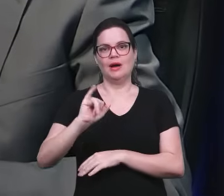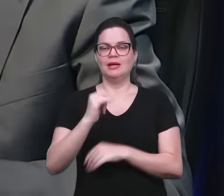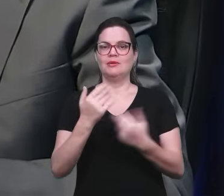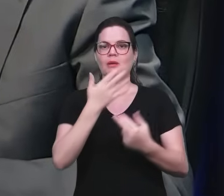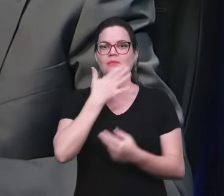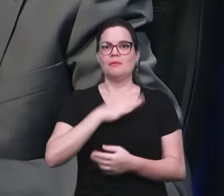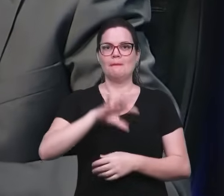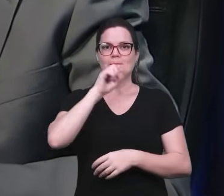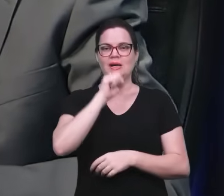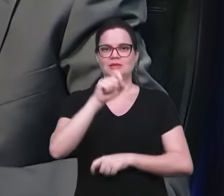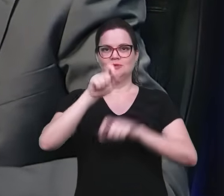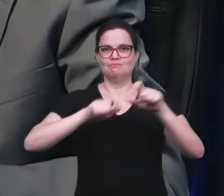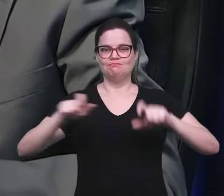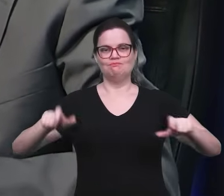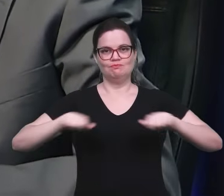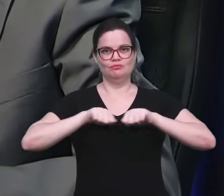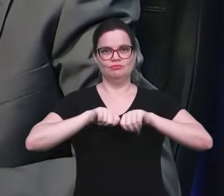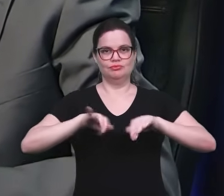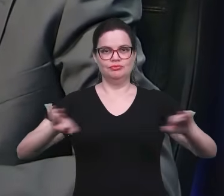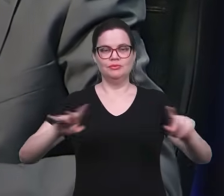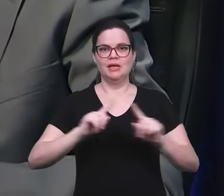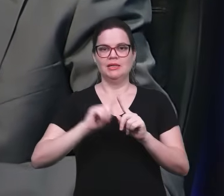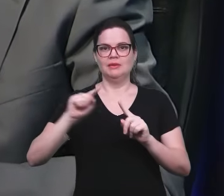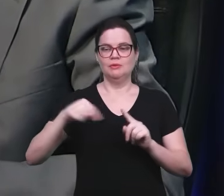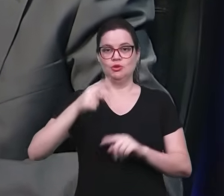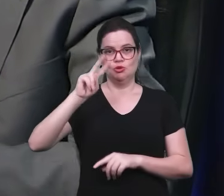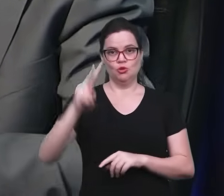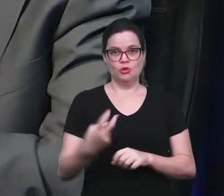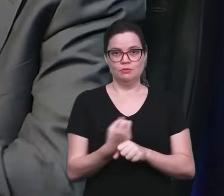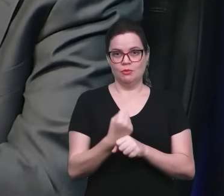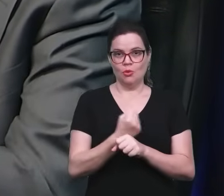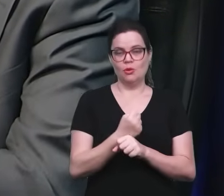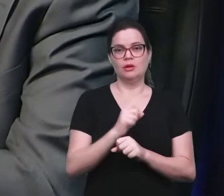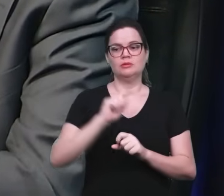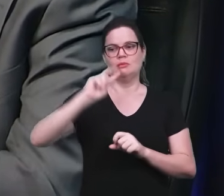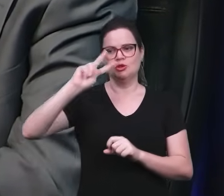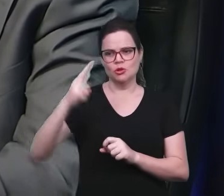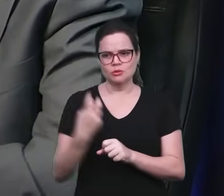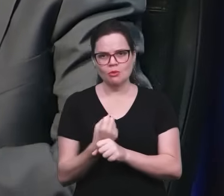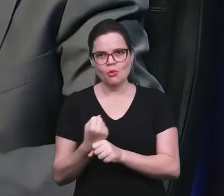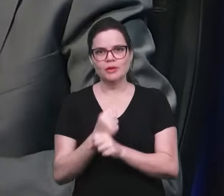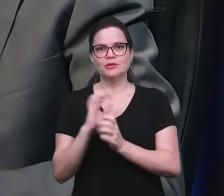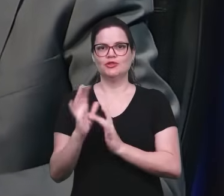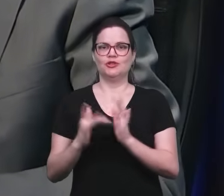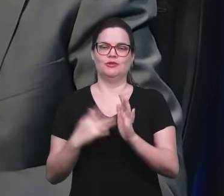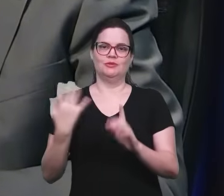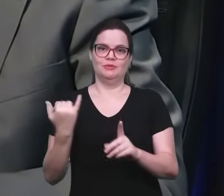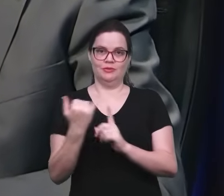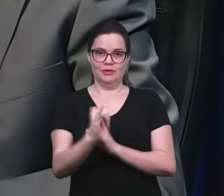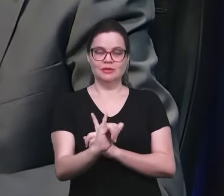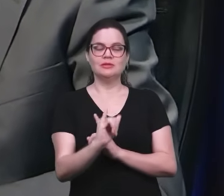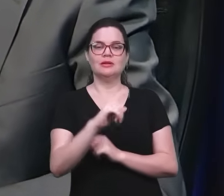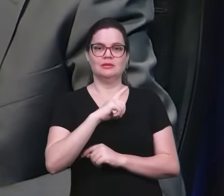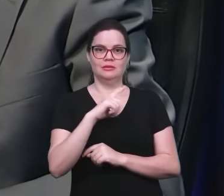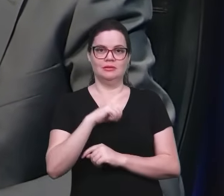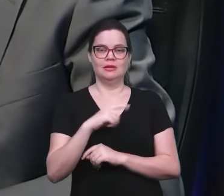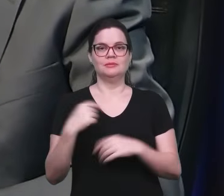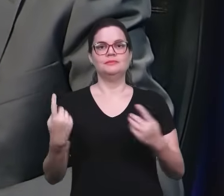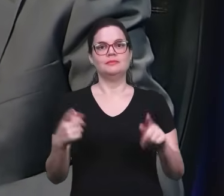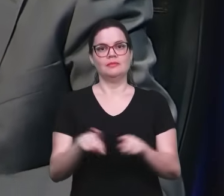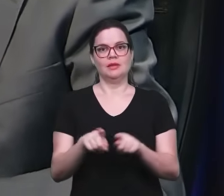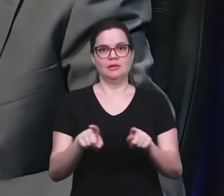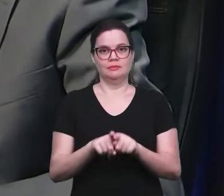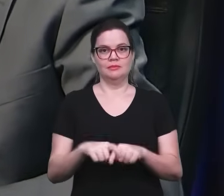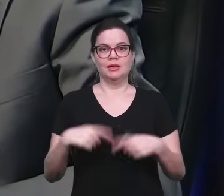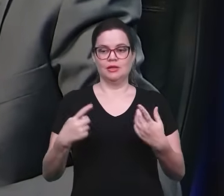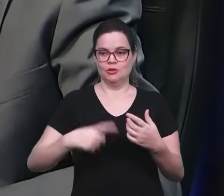2000 anos, Jesus mais 2000 anos, e nos alcança agora, ele também crendo em